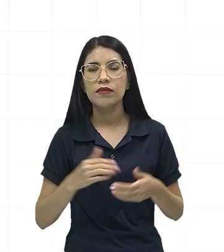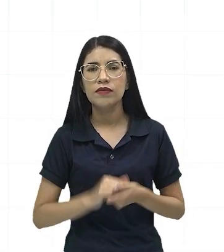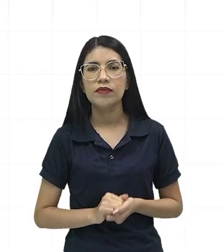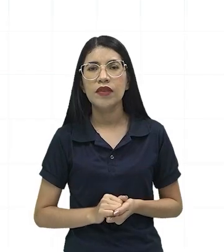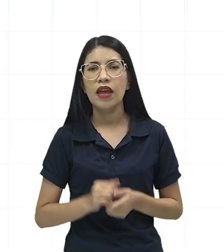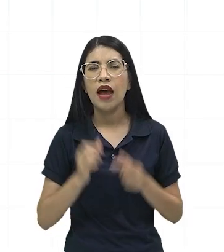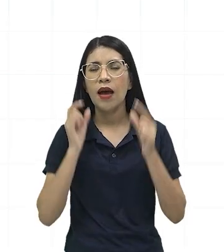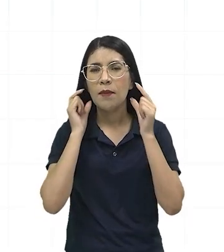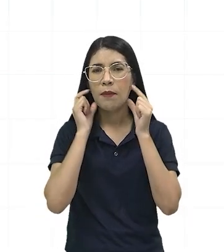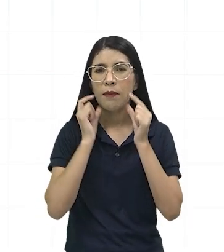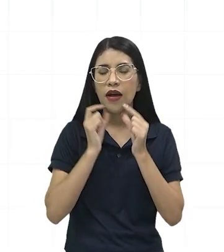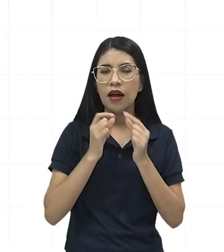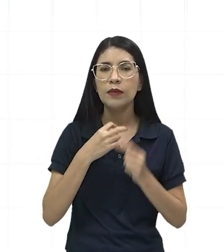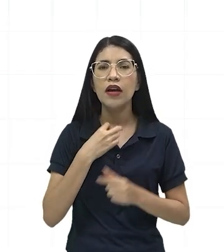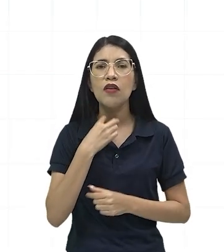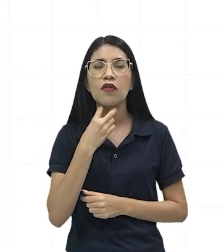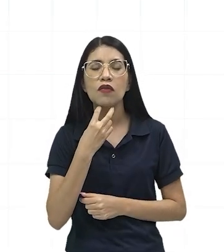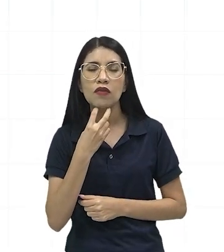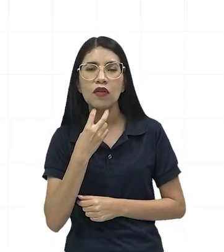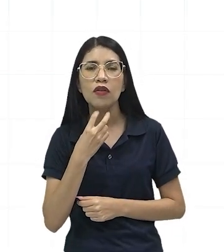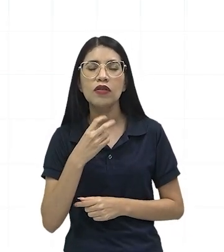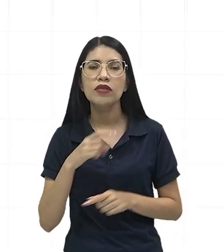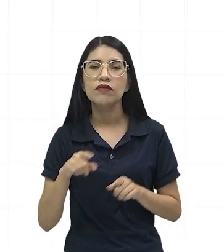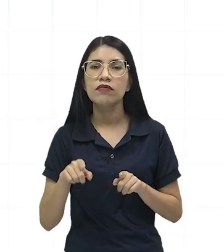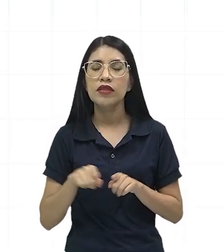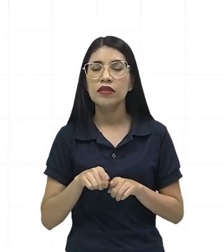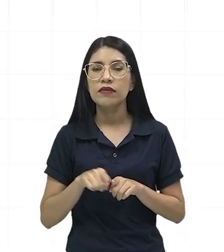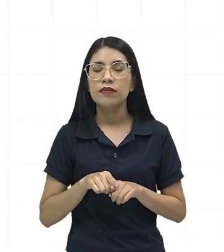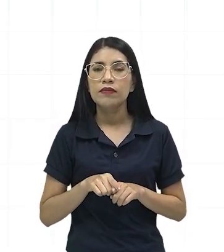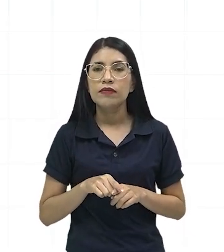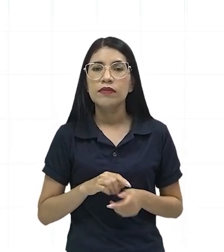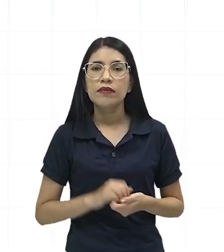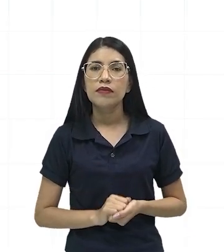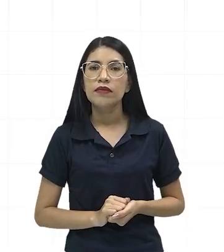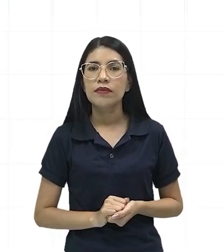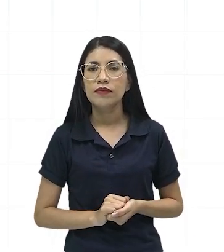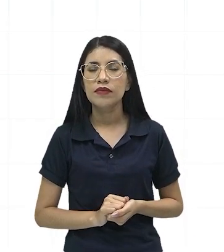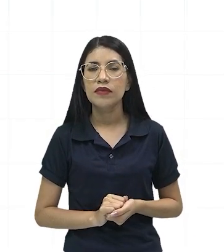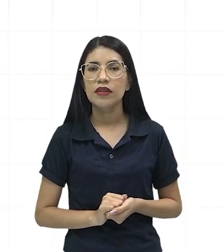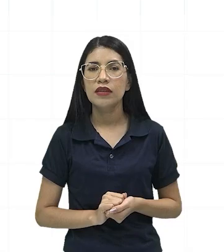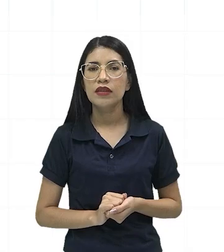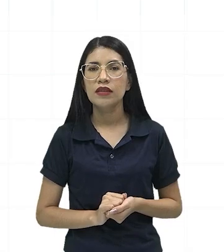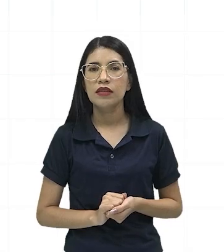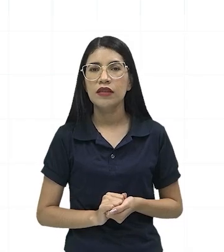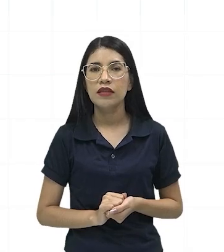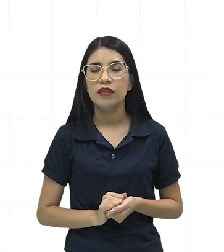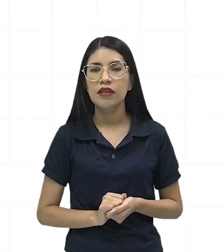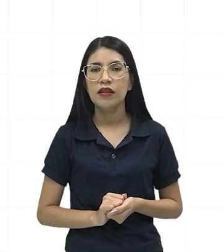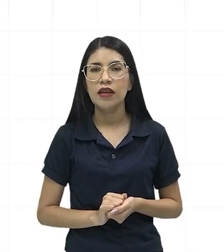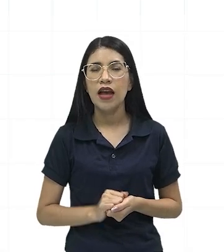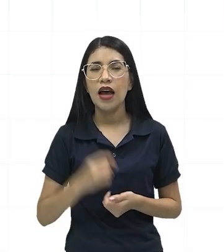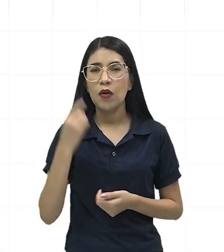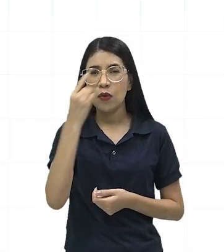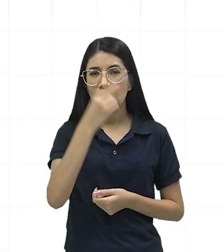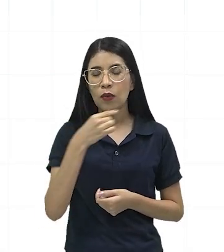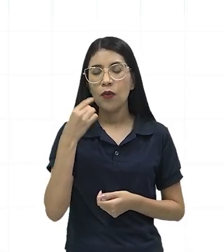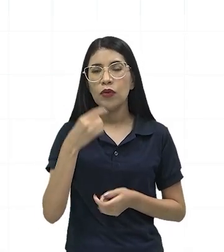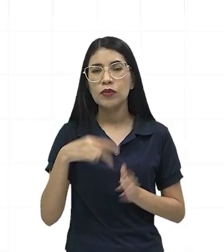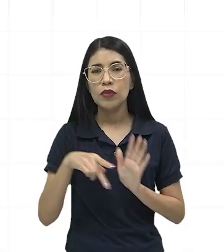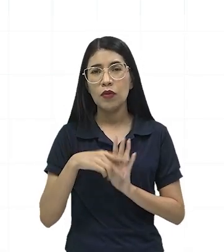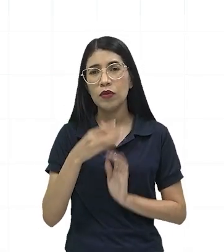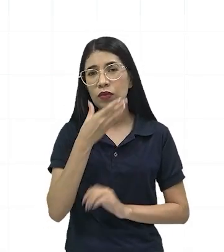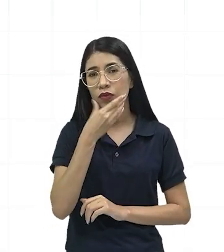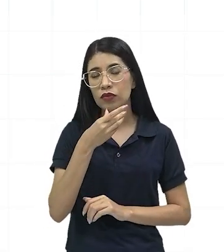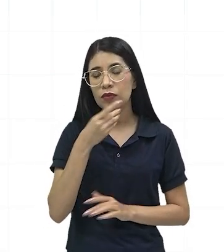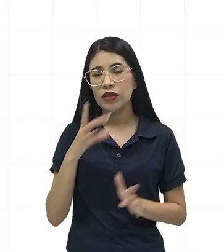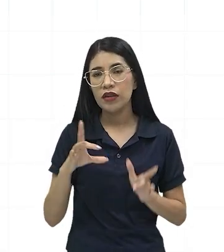esses? A barba, a voz grossa, né? Toda a aparência